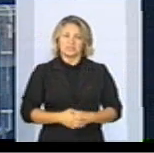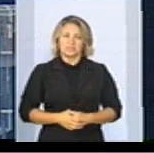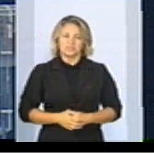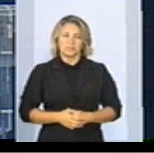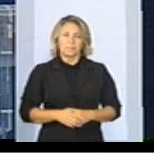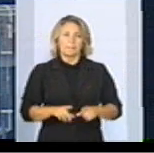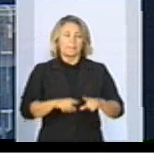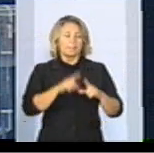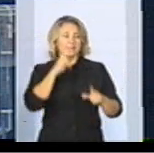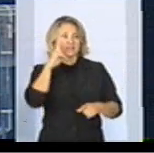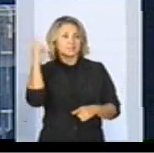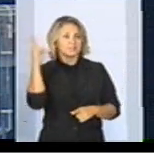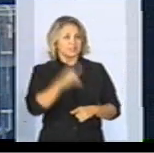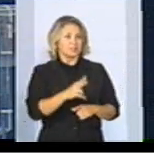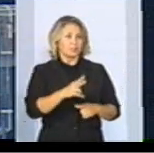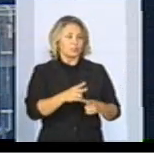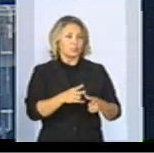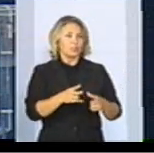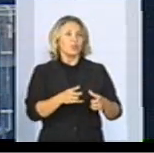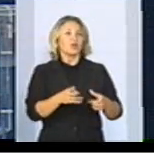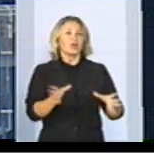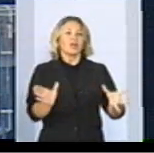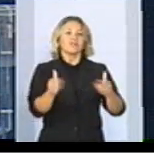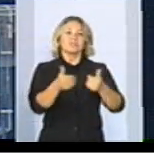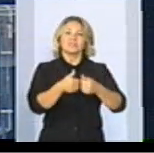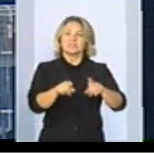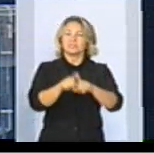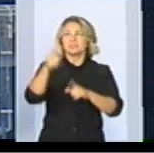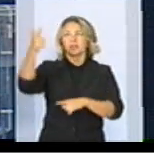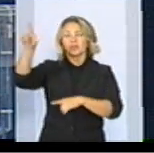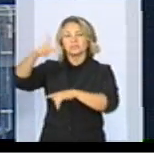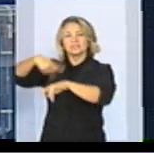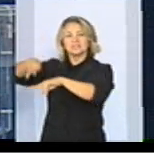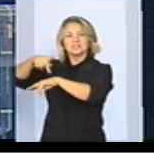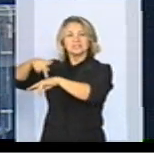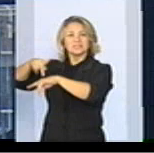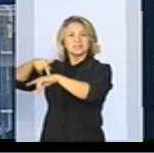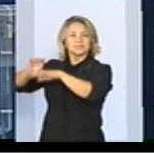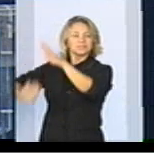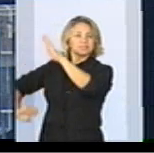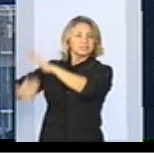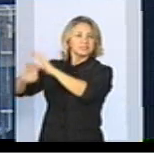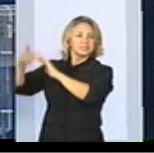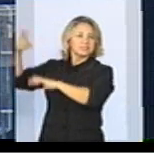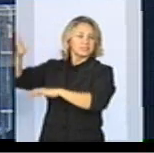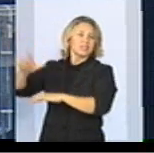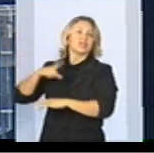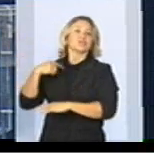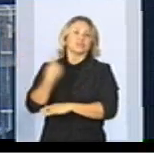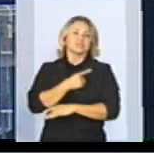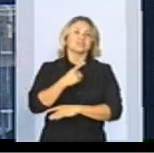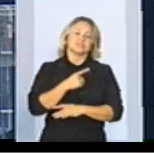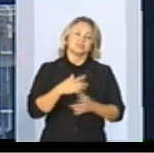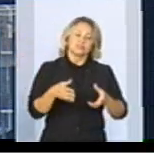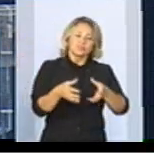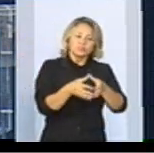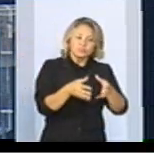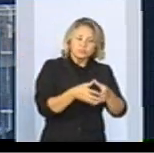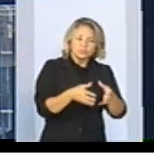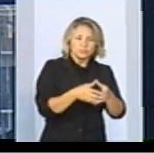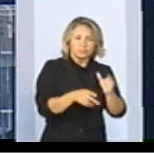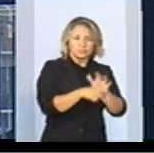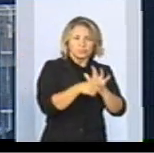Nessa lógica, o mercado também é fechado para empresas internacionais. Então, ou seja, nós temos um mercado cativo das